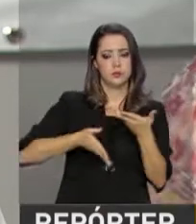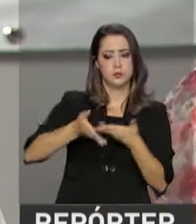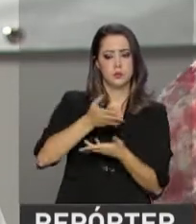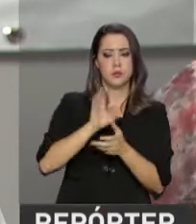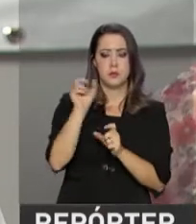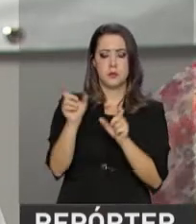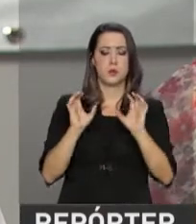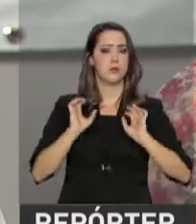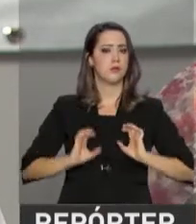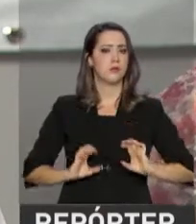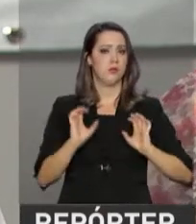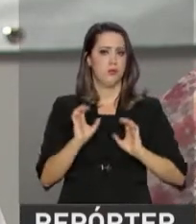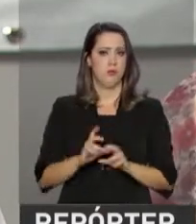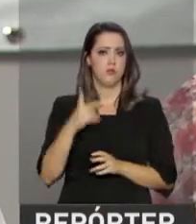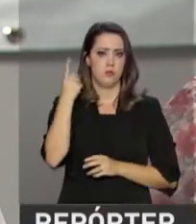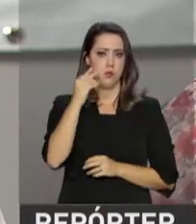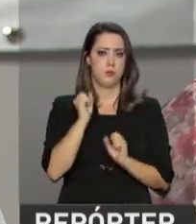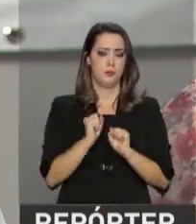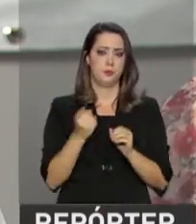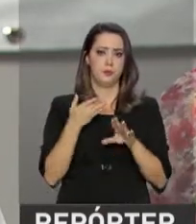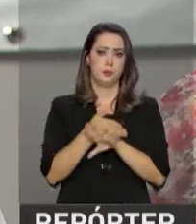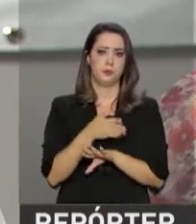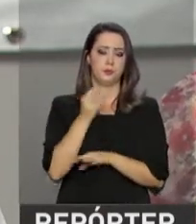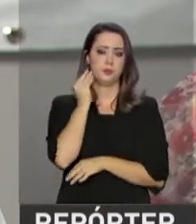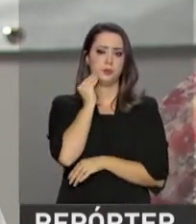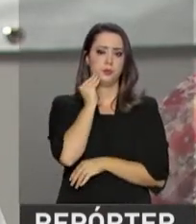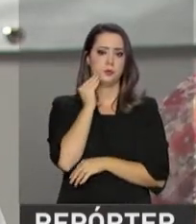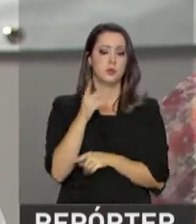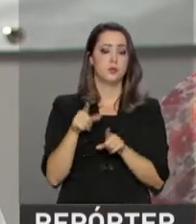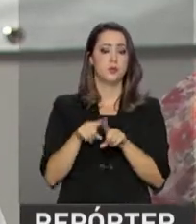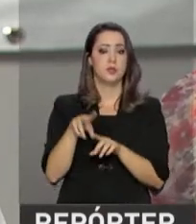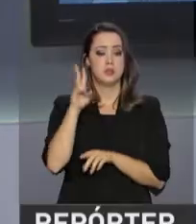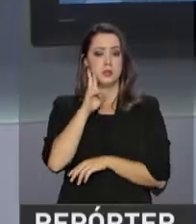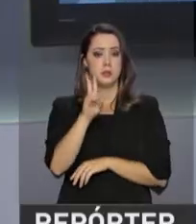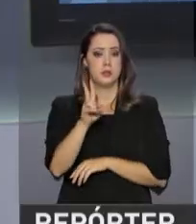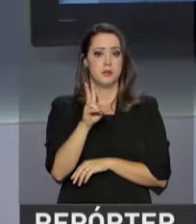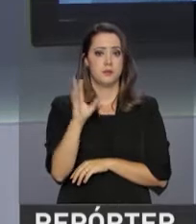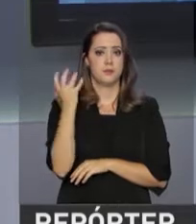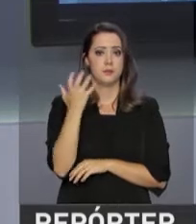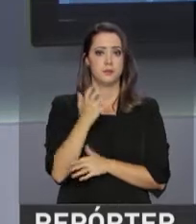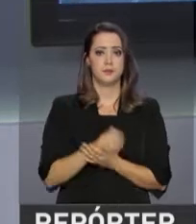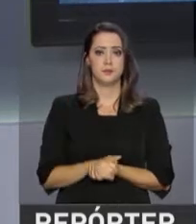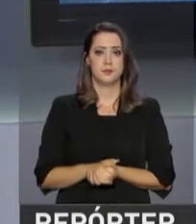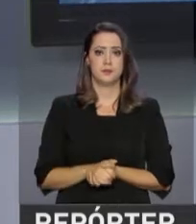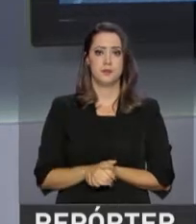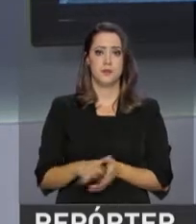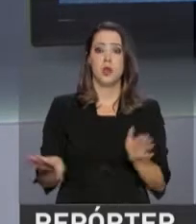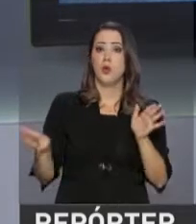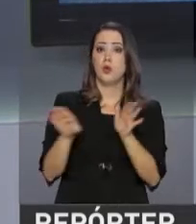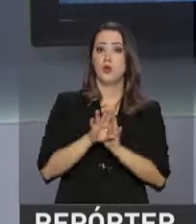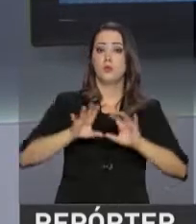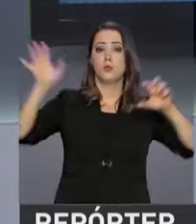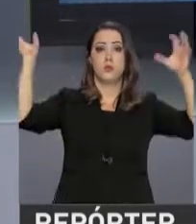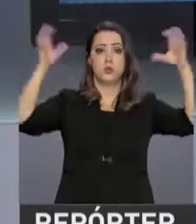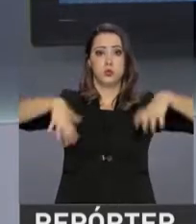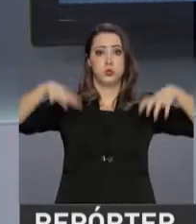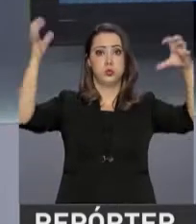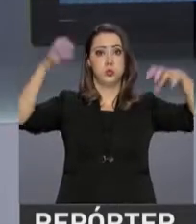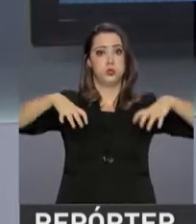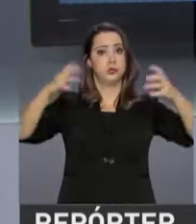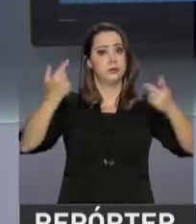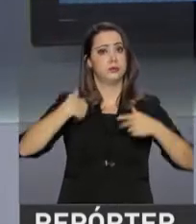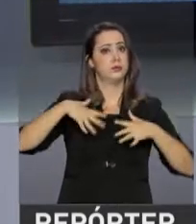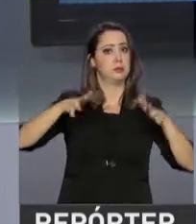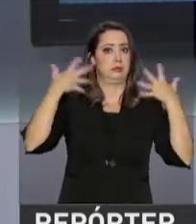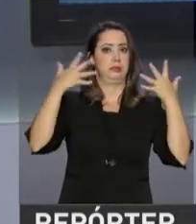do cidadão comum e experiências que se inspiram na natureza com a chegada das chuvas de verão mais